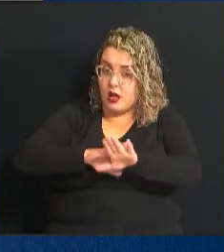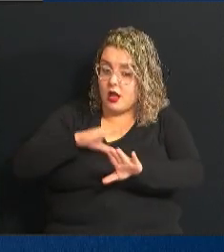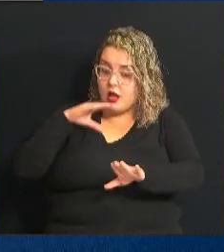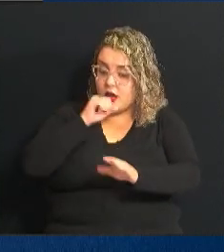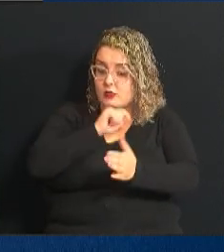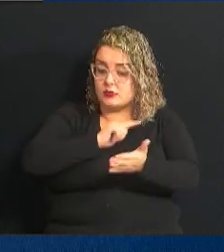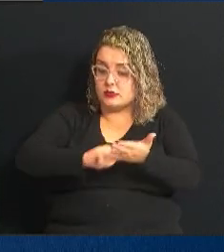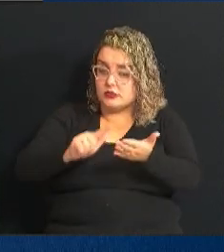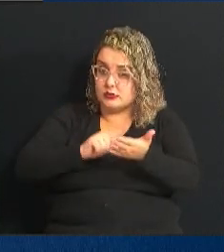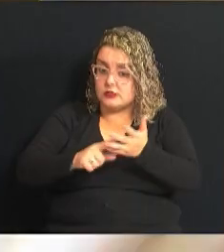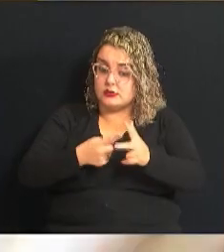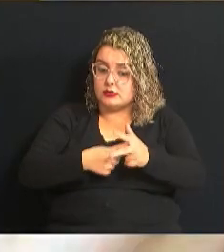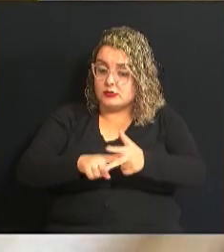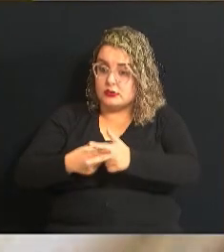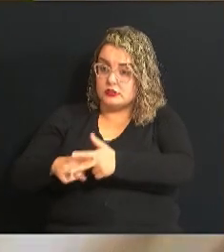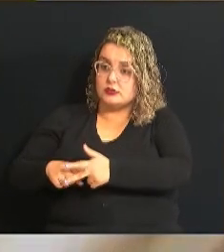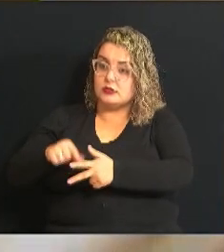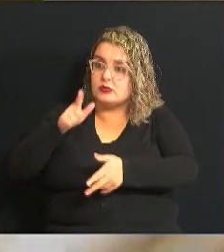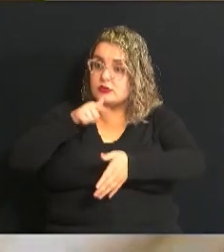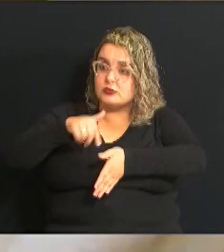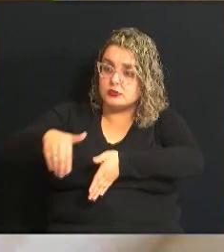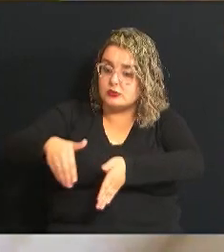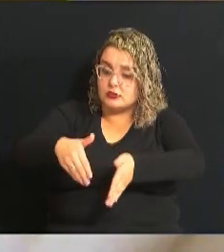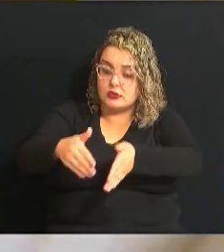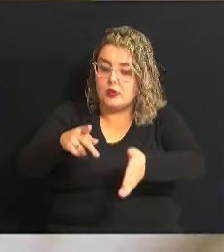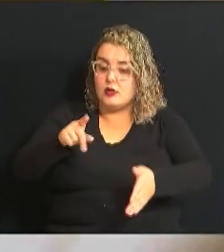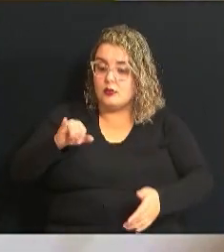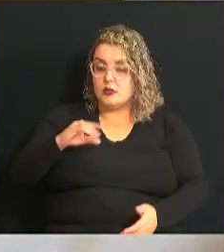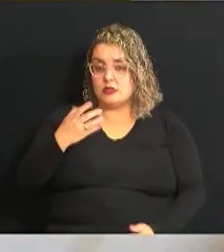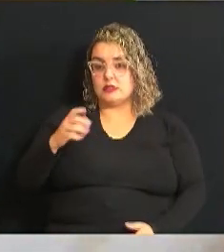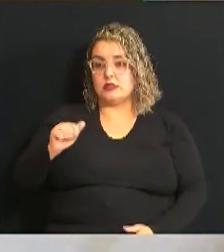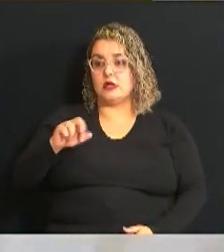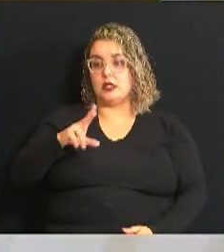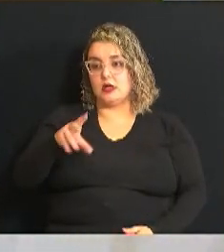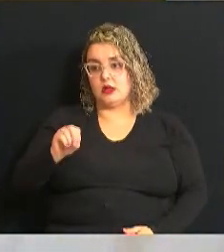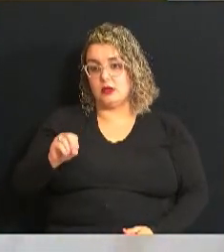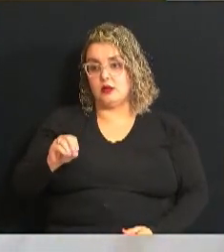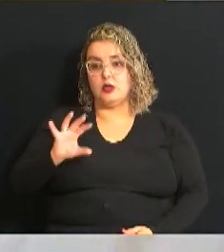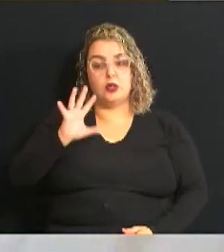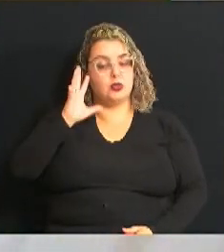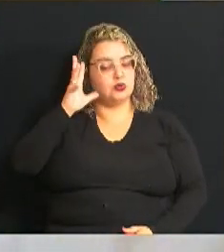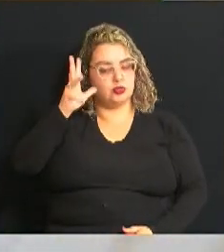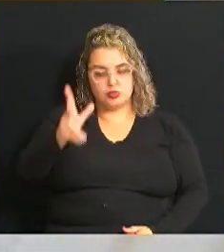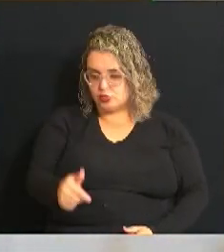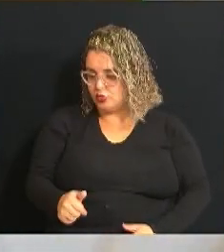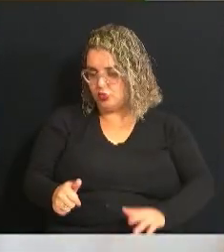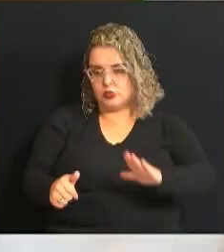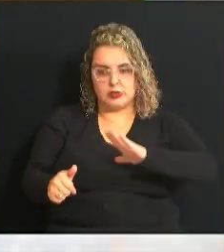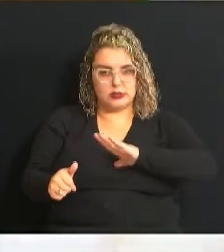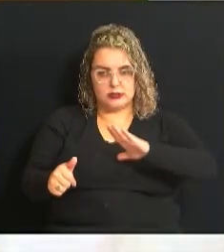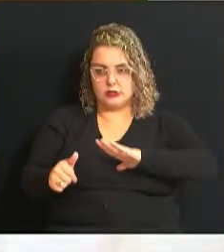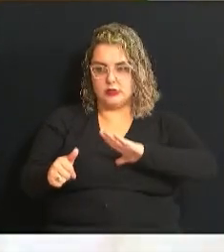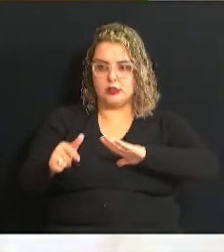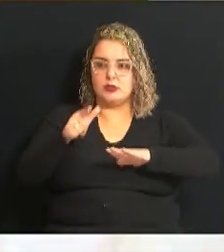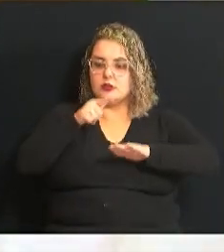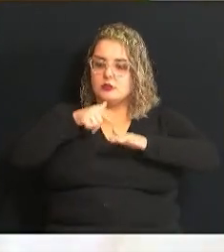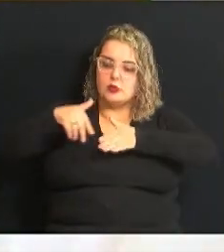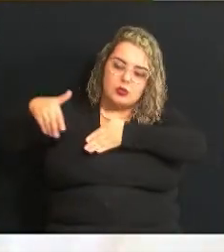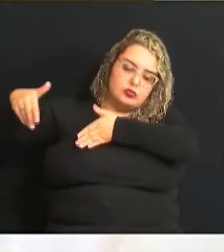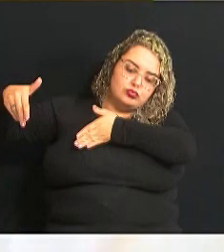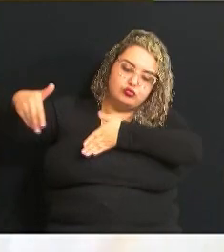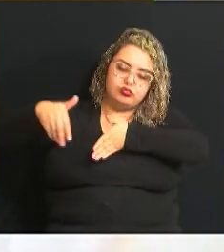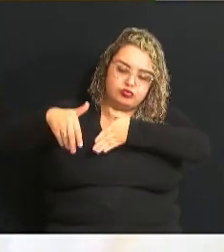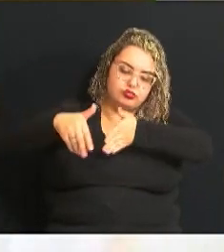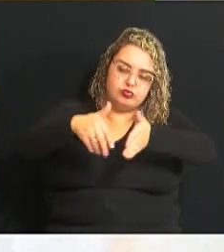e a manutenção do córrego. E o córrego Pissarrão, ele atravessa praticamente toda a cidade. Então ele chega aqui com um volume de água muito